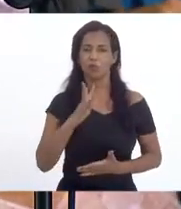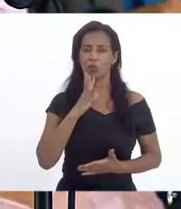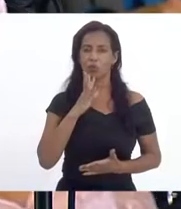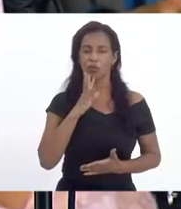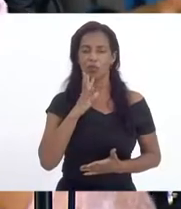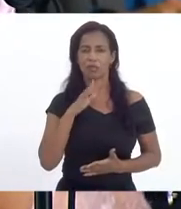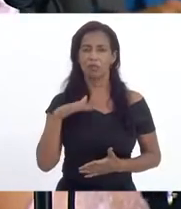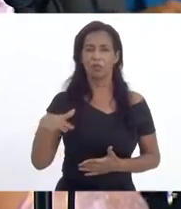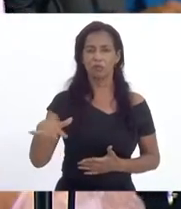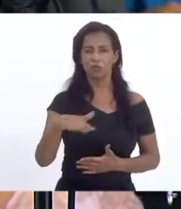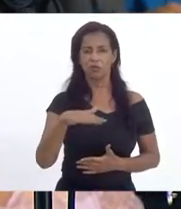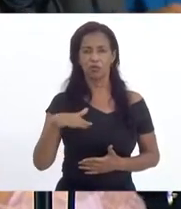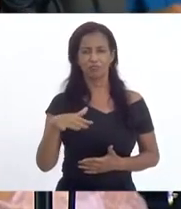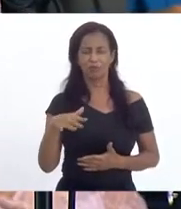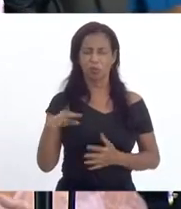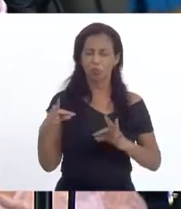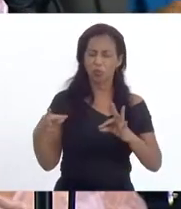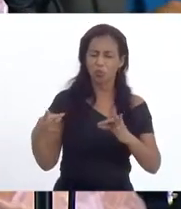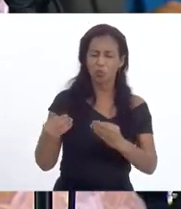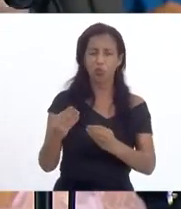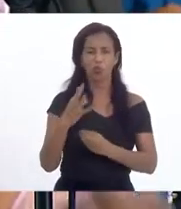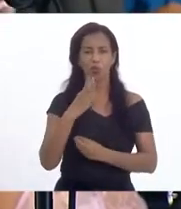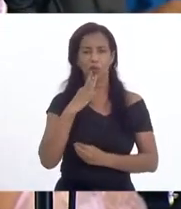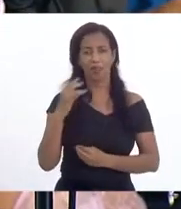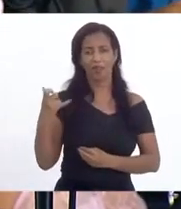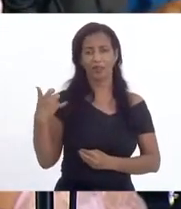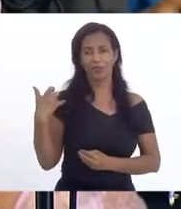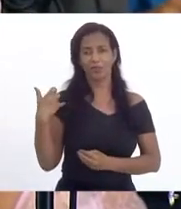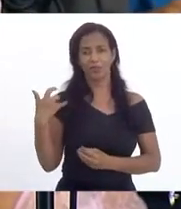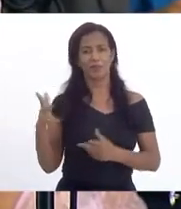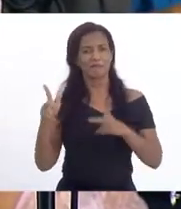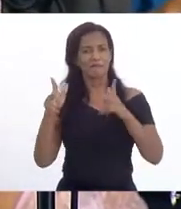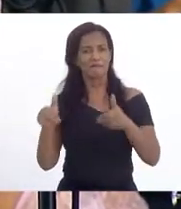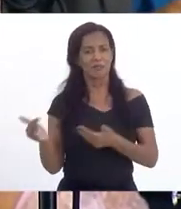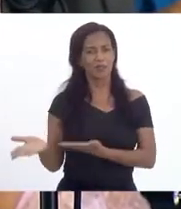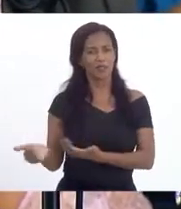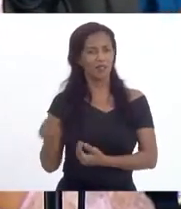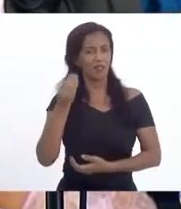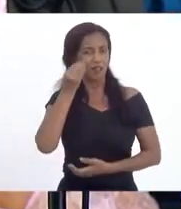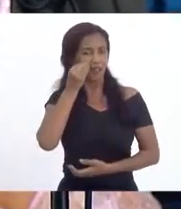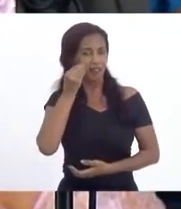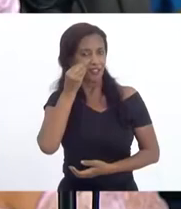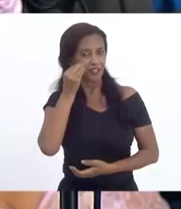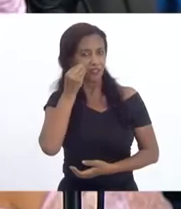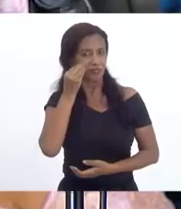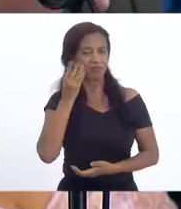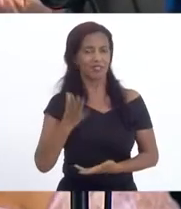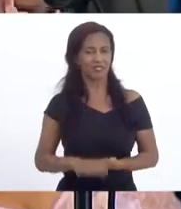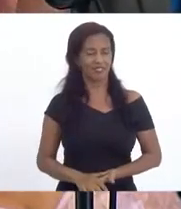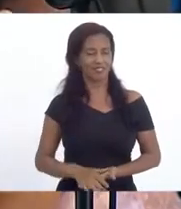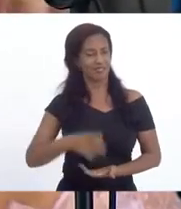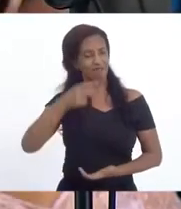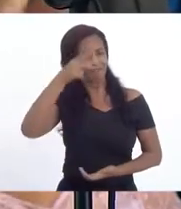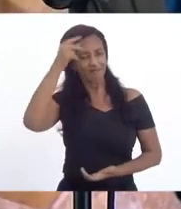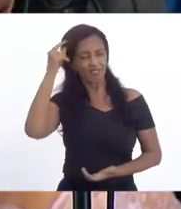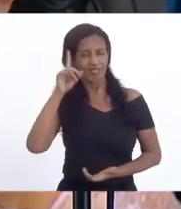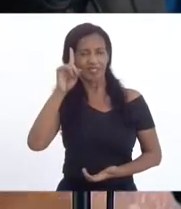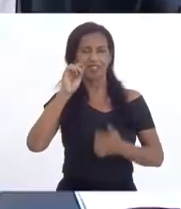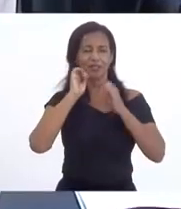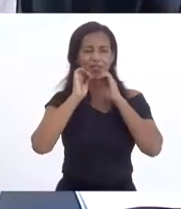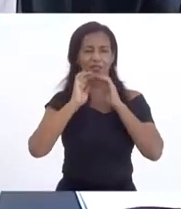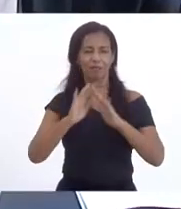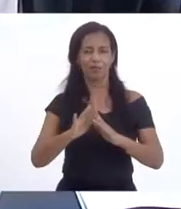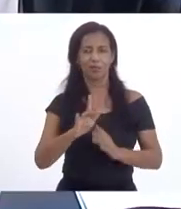de Campos na palma da mão, então a sua idade condiz com a juventude, mas a experiência de um veterano. Que Deus abençoe você.